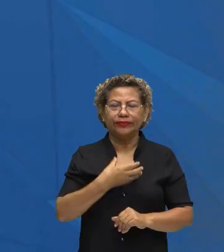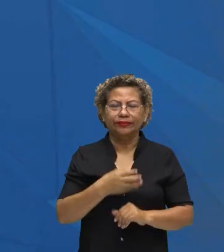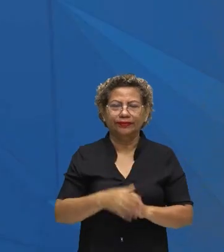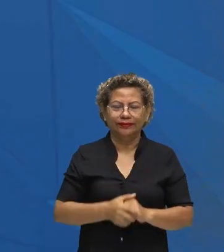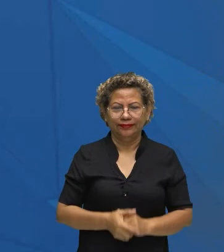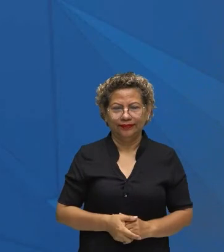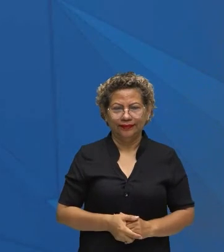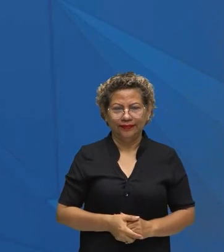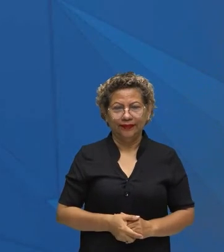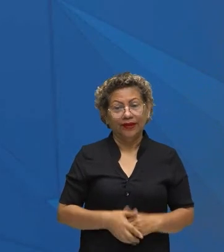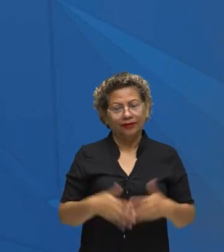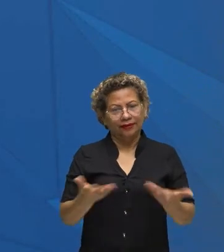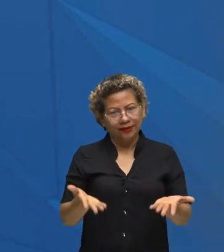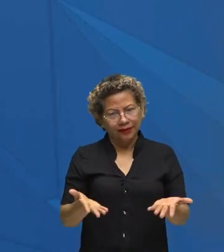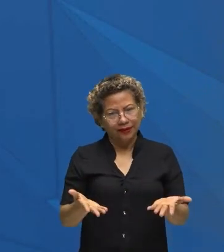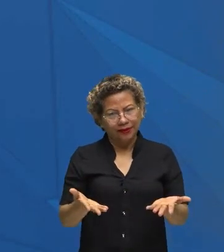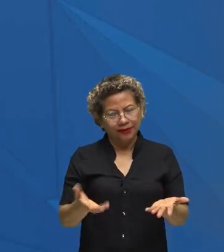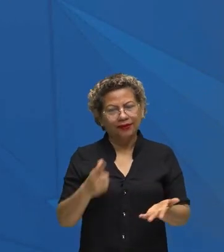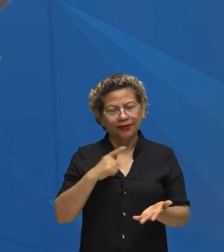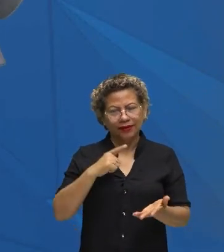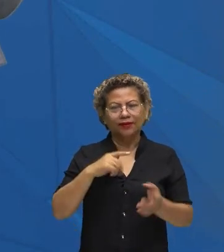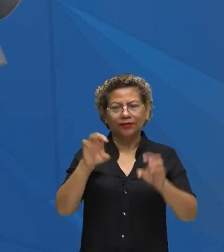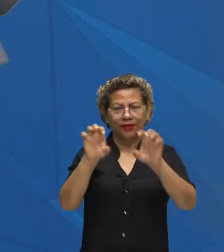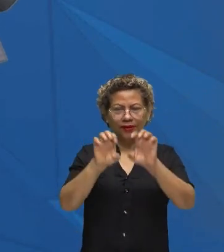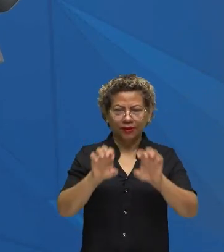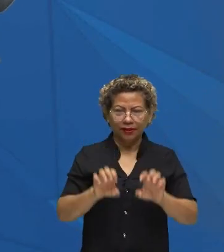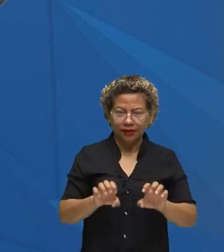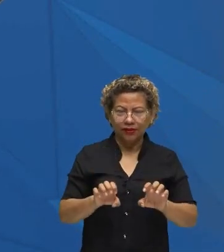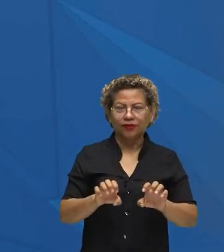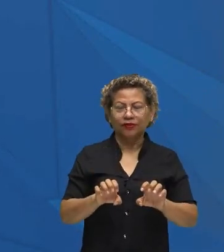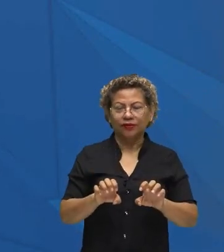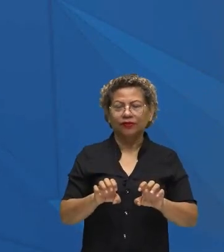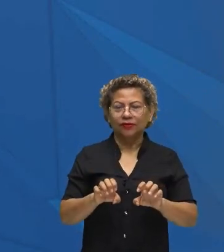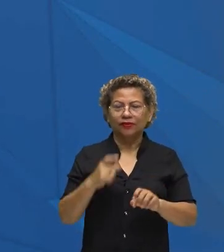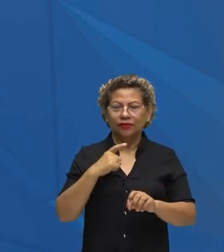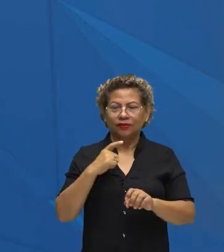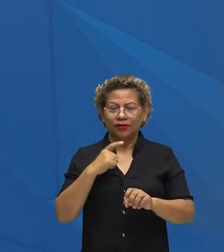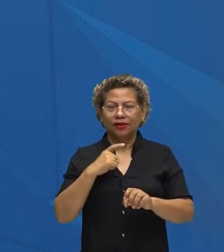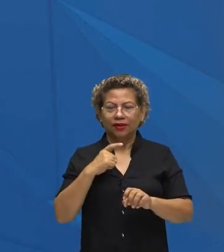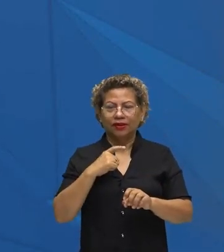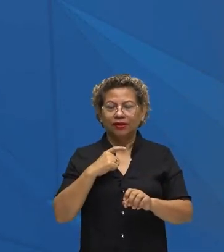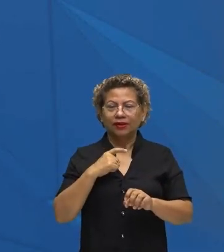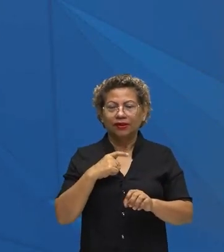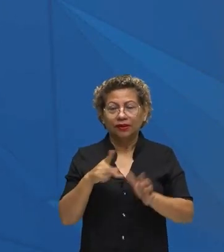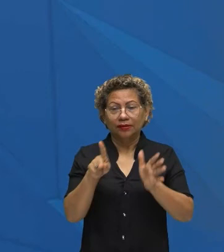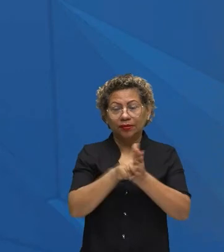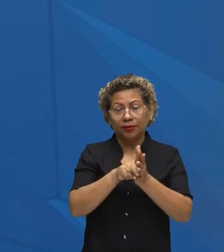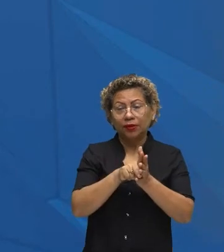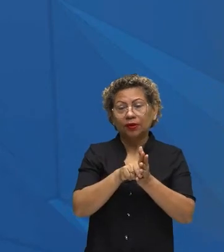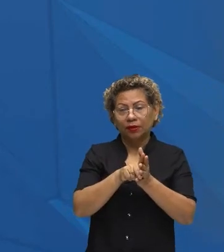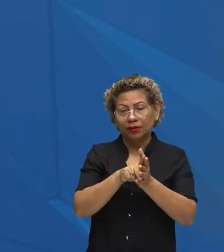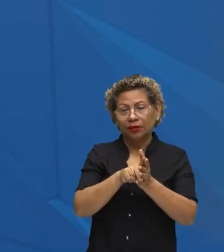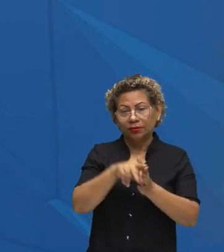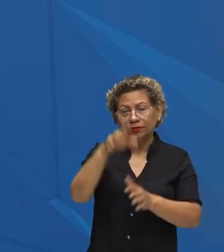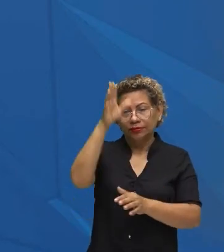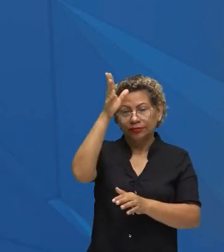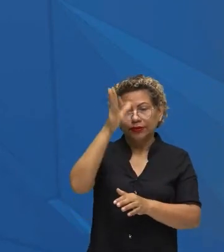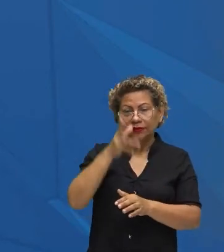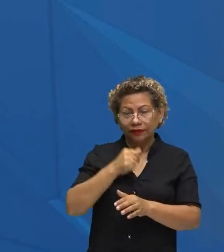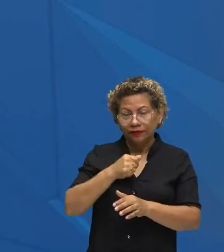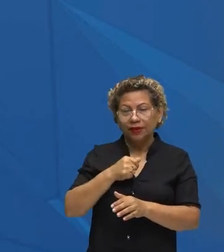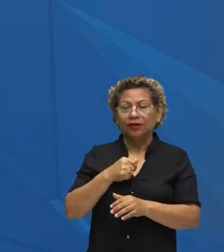dente. Então, existe, né, as estruturas do seu sistema digestório que auxiliam na sua digestão, que é o papo,